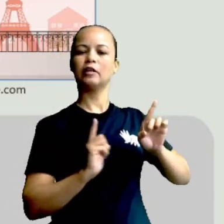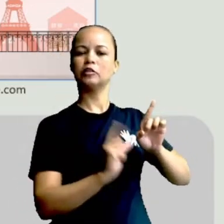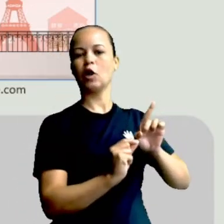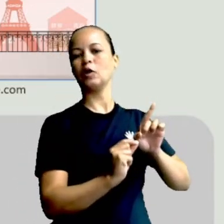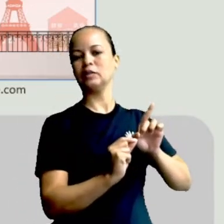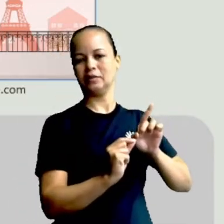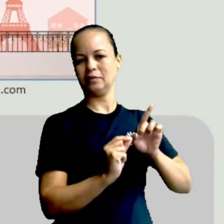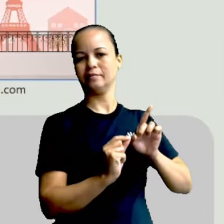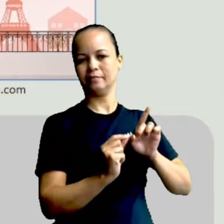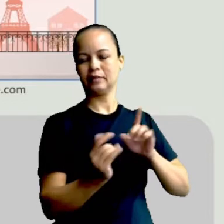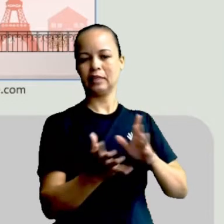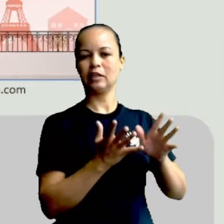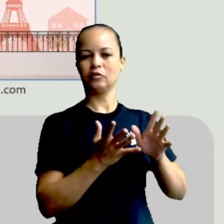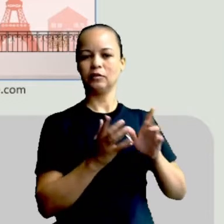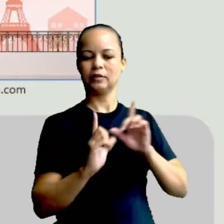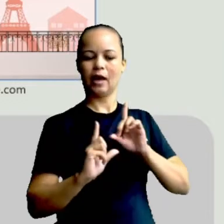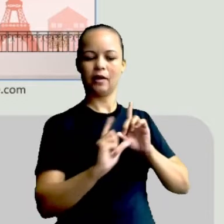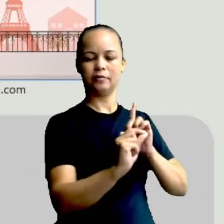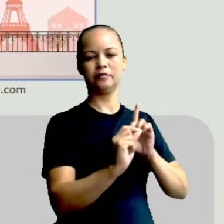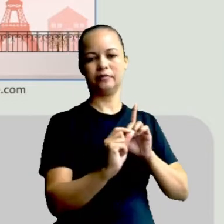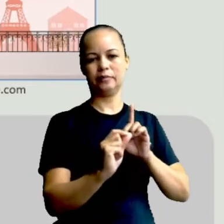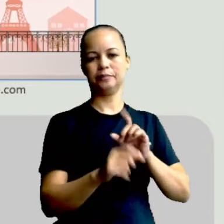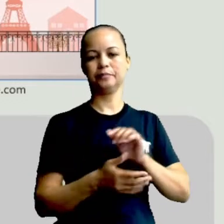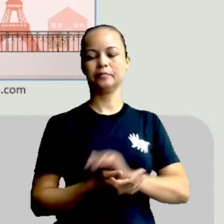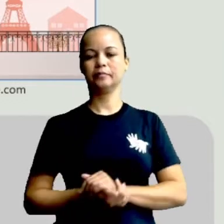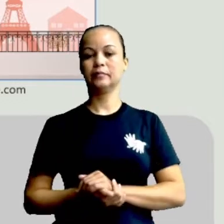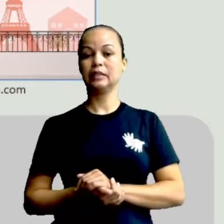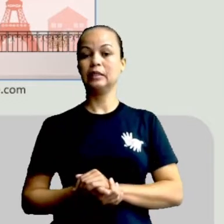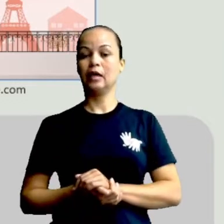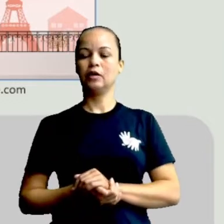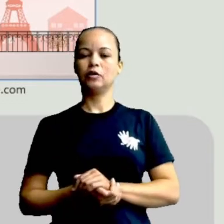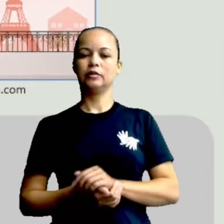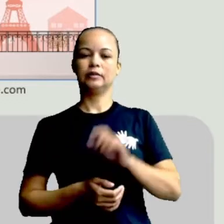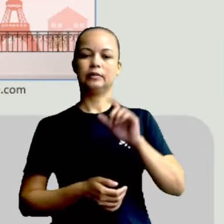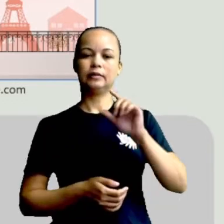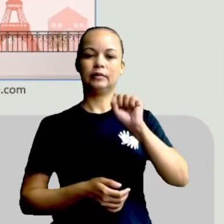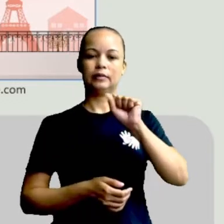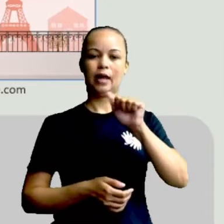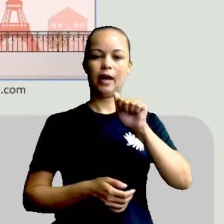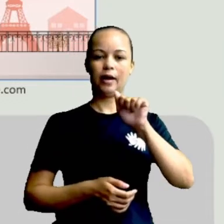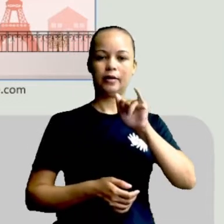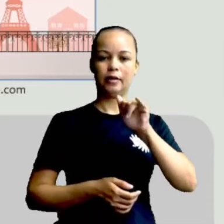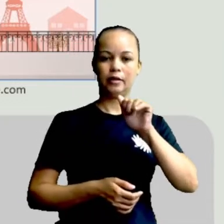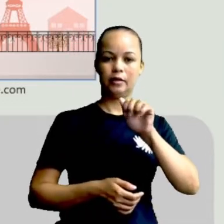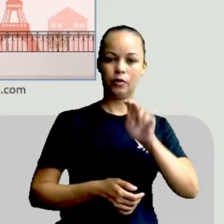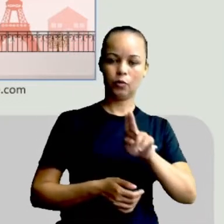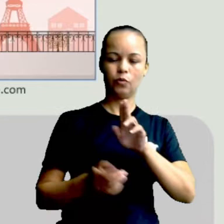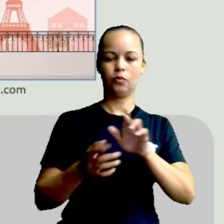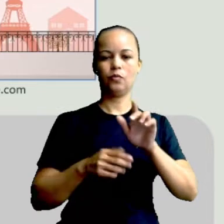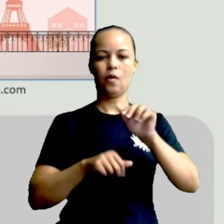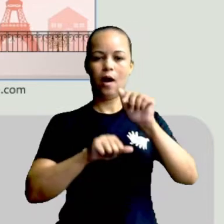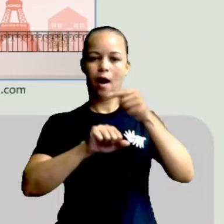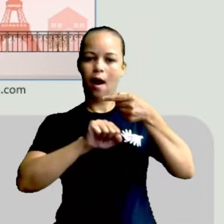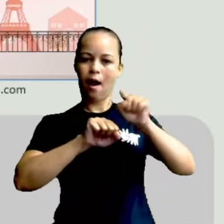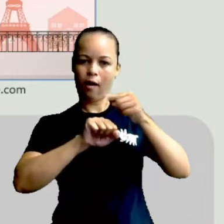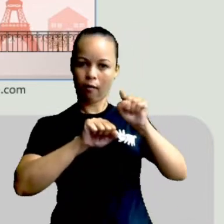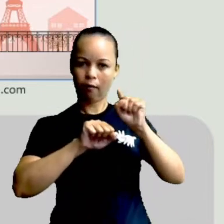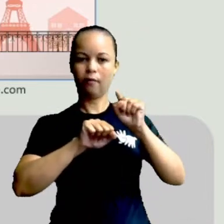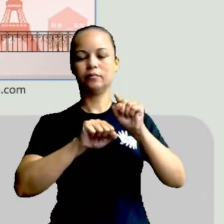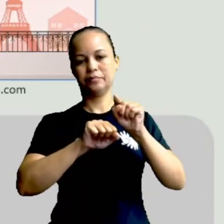não avisa ninguém que saiu então Saiu à francesa o e Saiu à francesa eu estou afirmando que uma moça